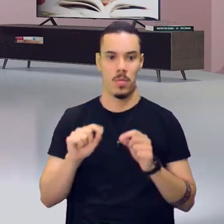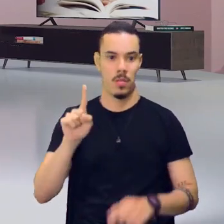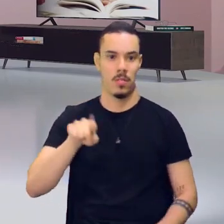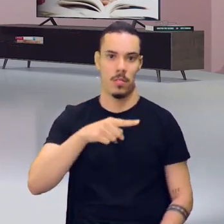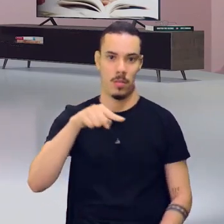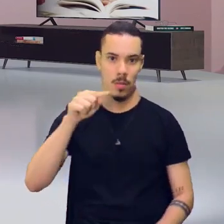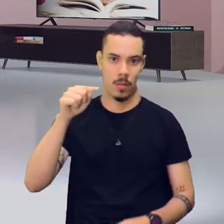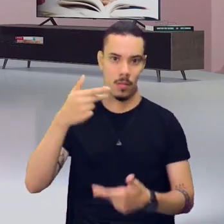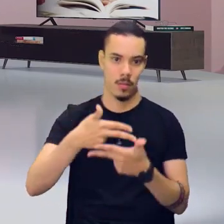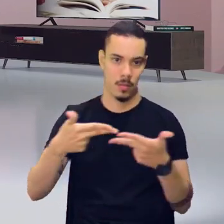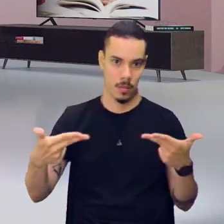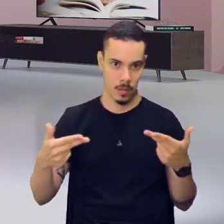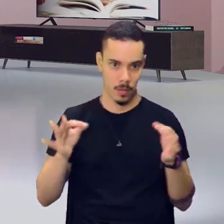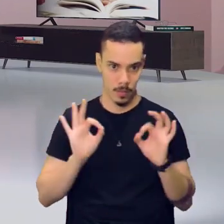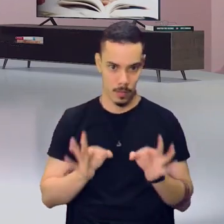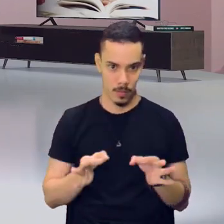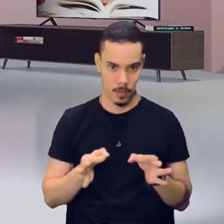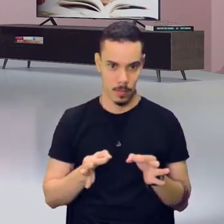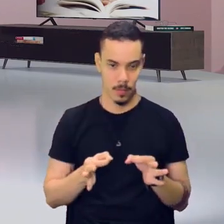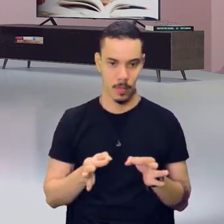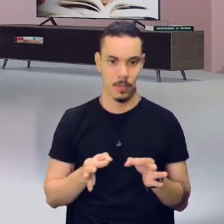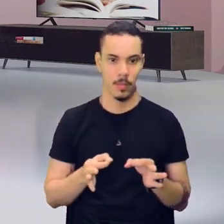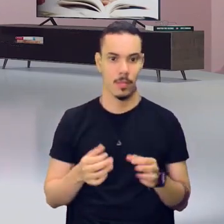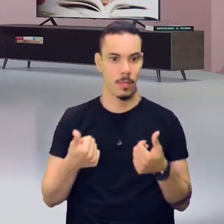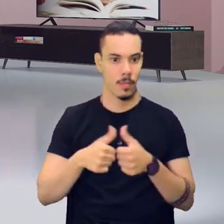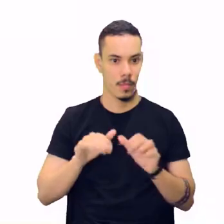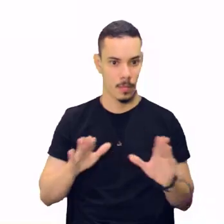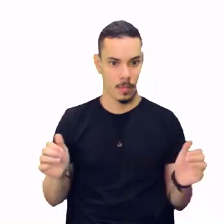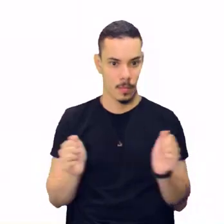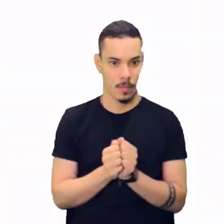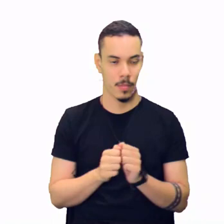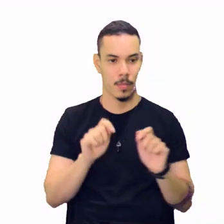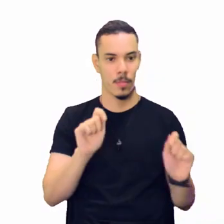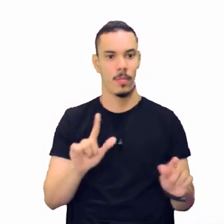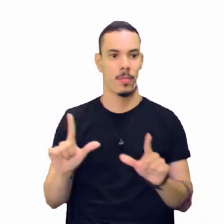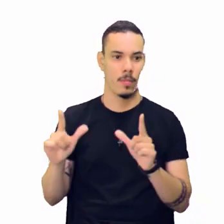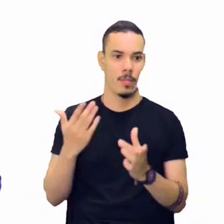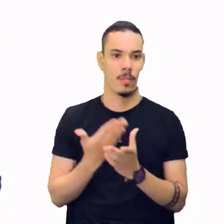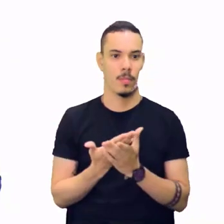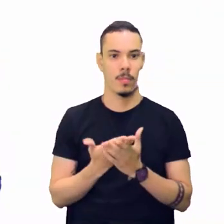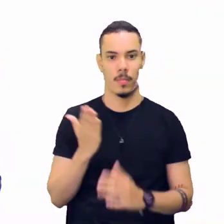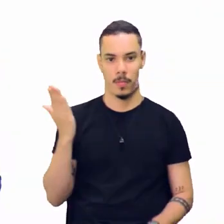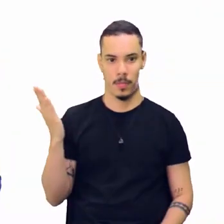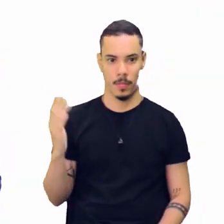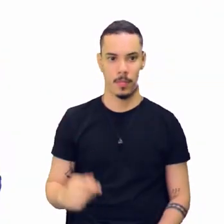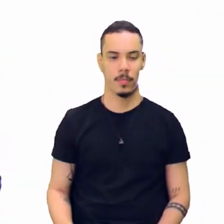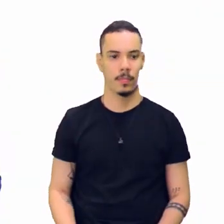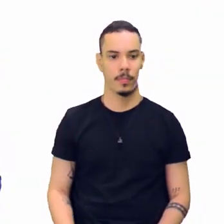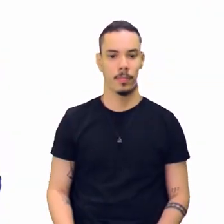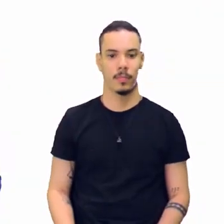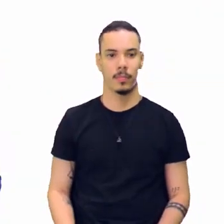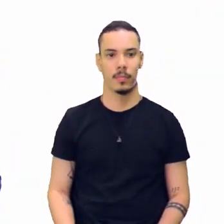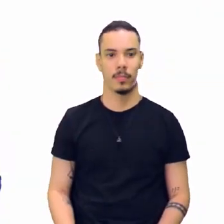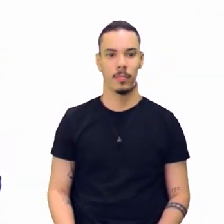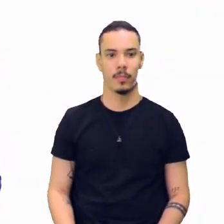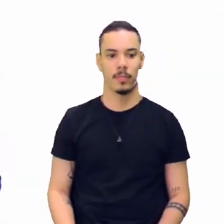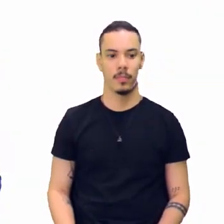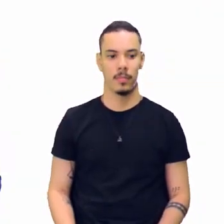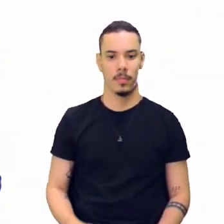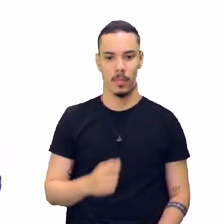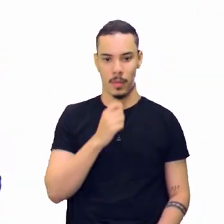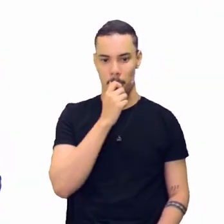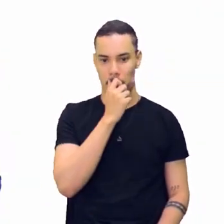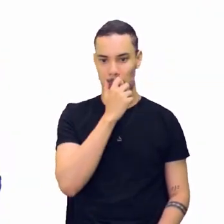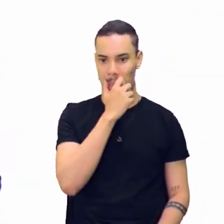acentuação gráfica. Fiquem comigo, vamos lá para o nosso quadro. Aqui nós temos uma acentuação gráfica,